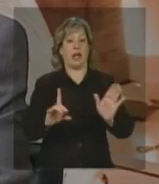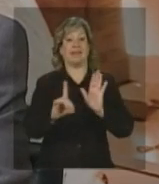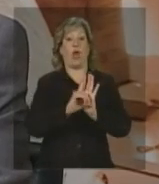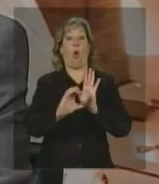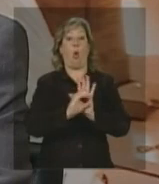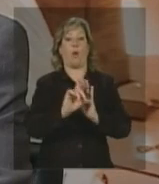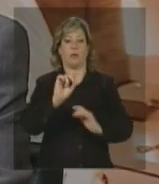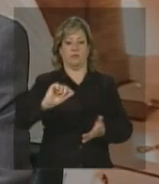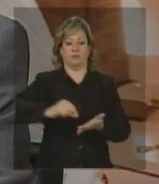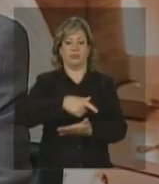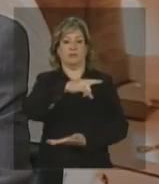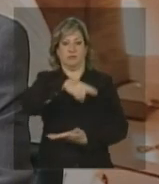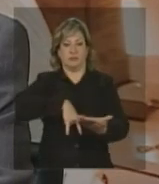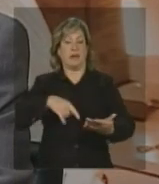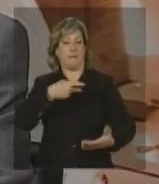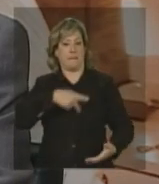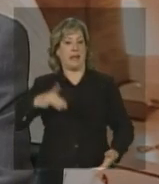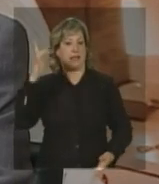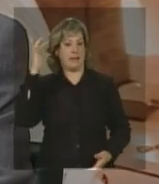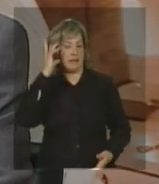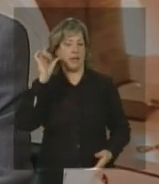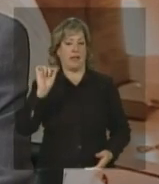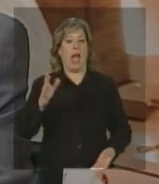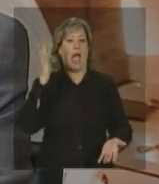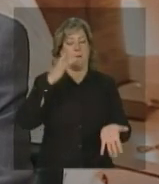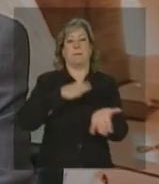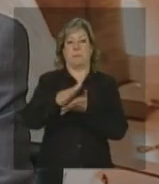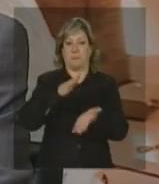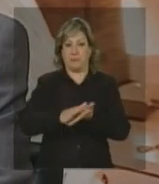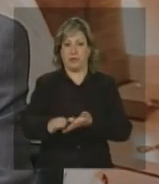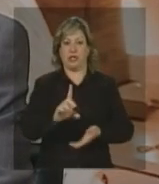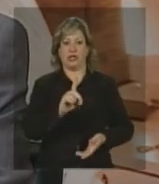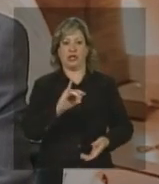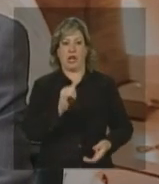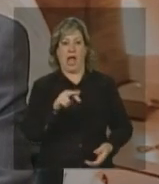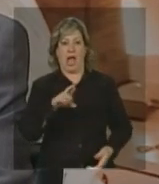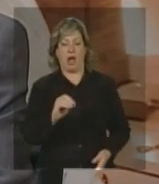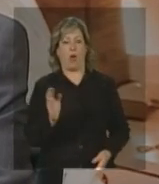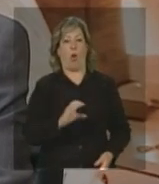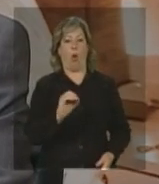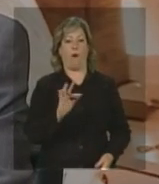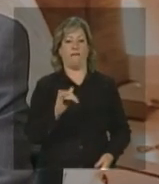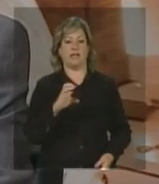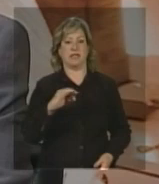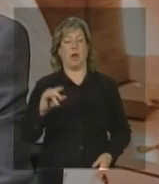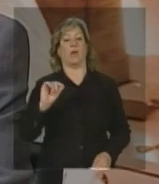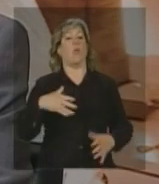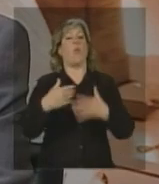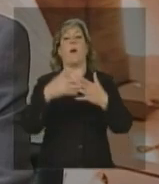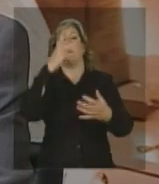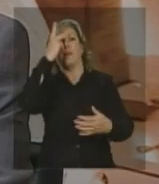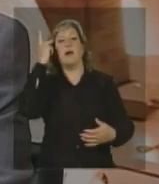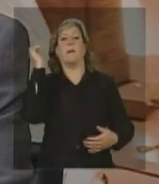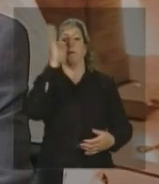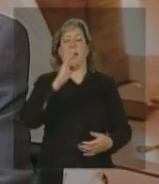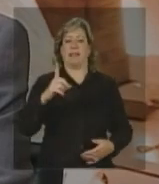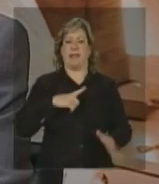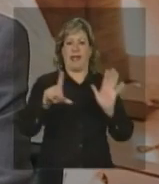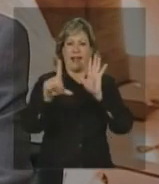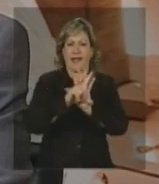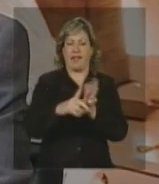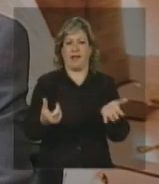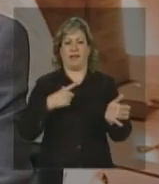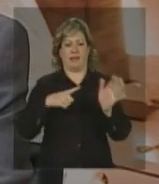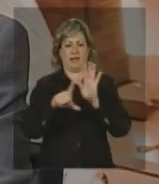Oficial. A presidenta Dilma assinou hoje. E aí, assim, qualquer cidadão brasileiro que tenha uma lei, que tenha um